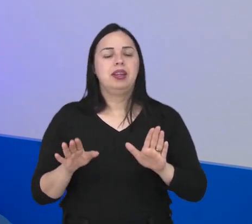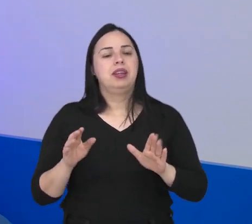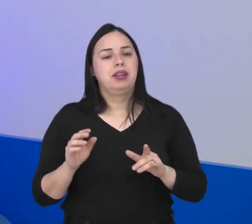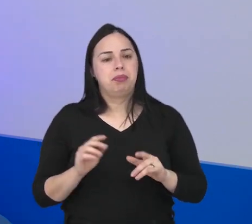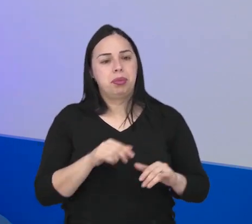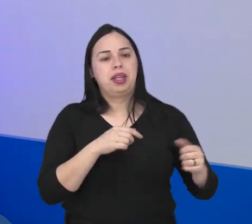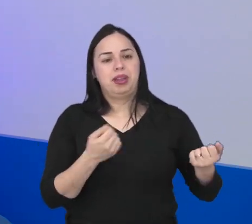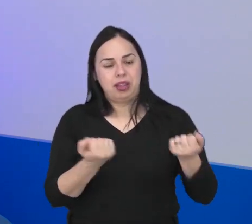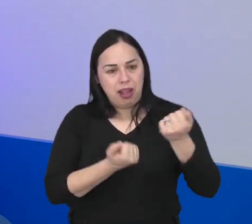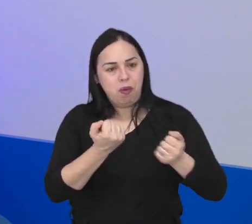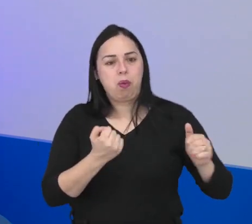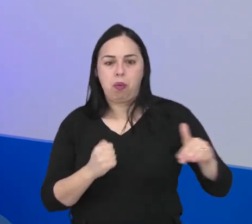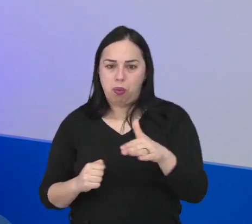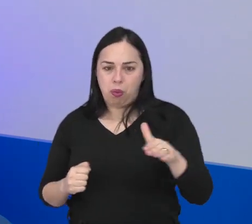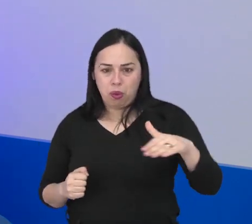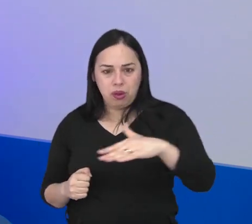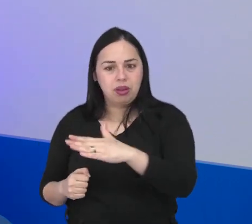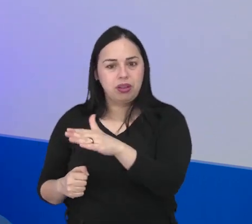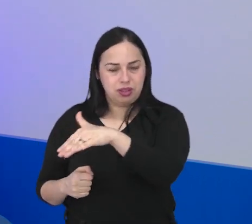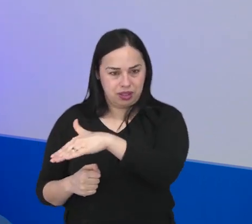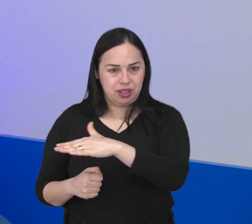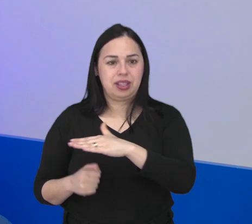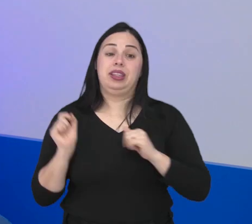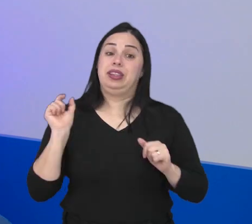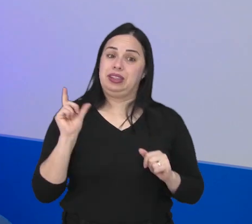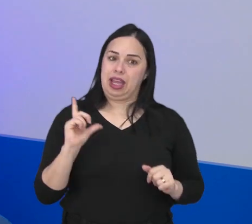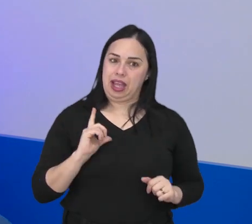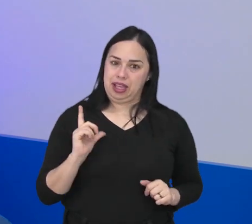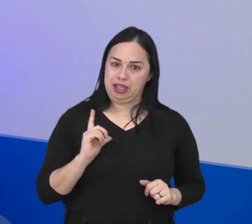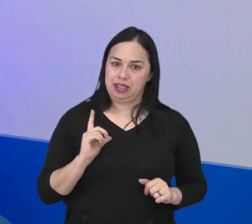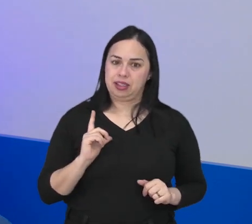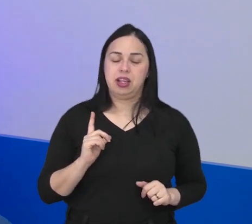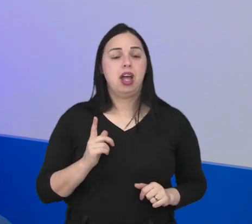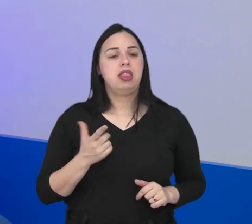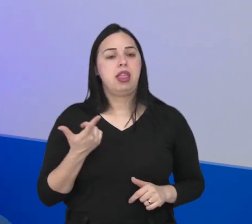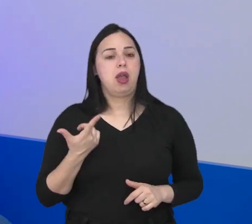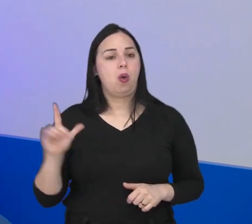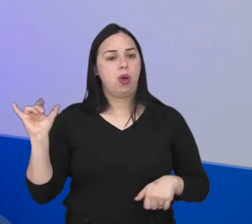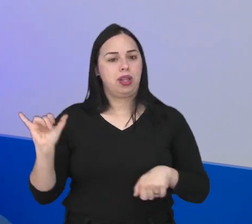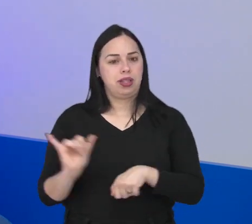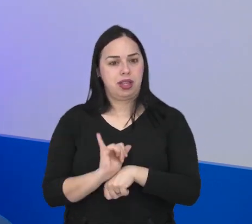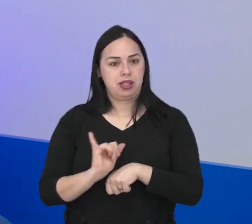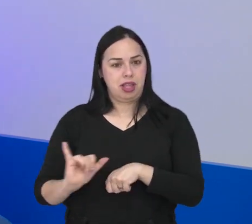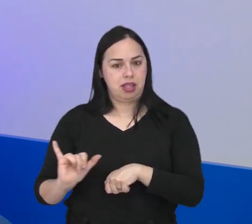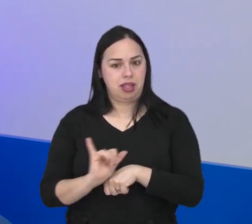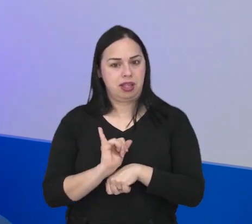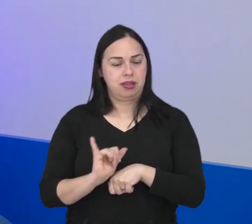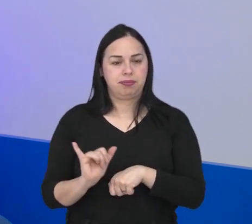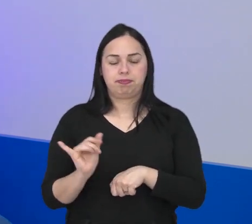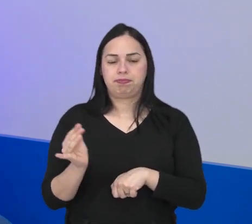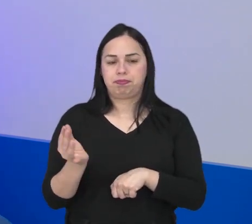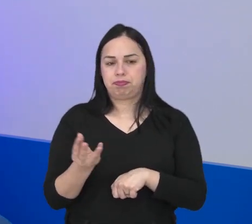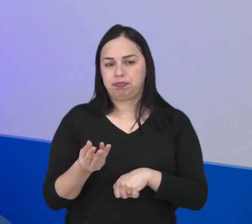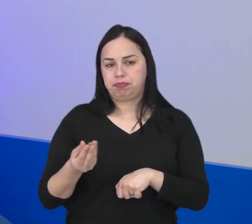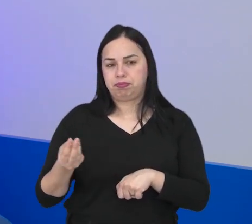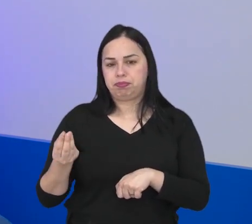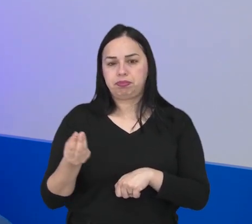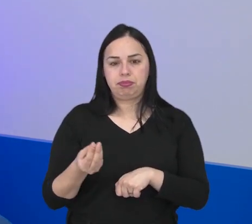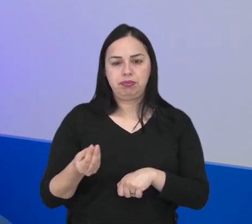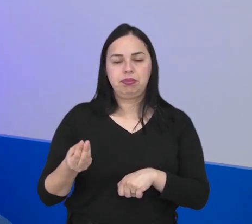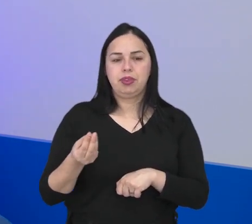não opto pelo vale-transporte porque eu tenho o meu meio adequado para já ir até a empresa. E existem outros direitos que são